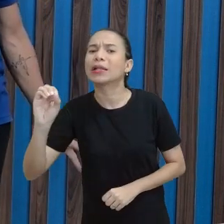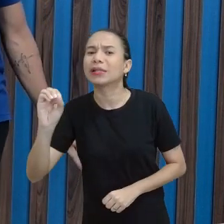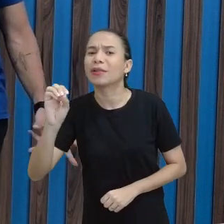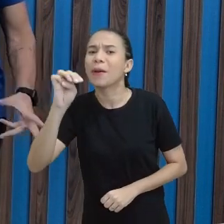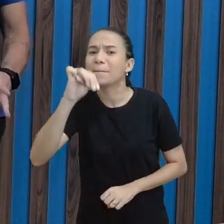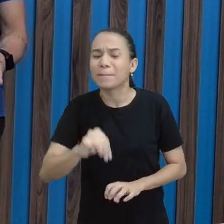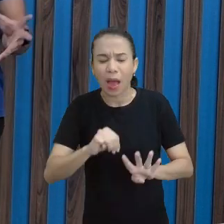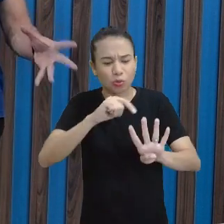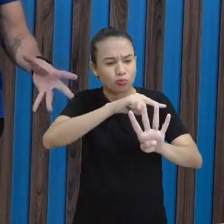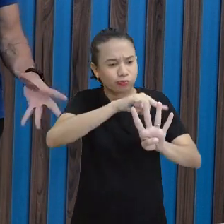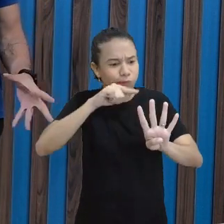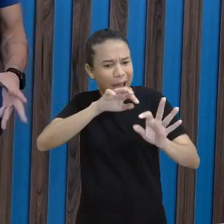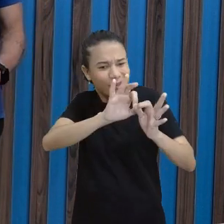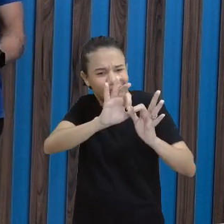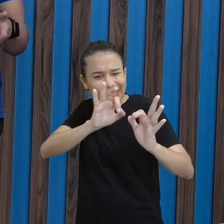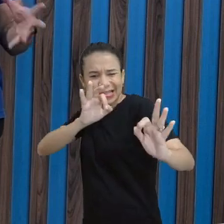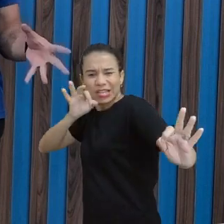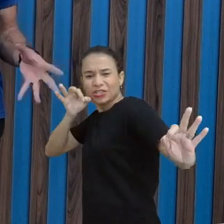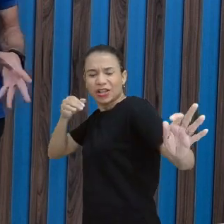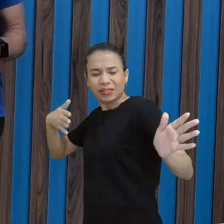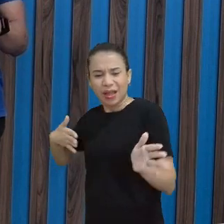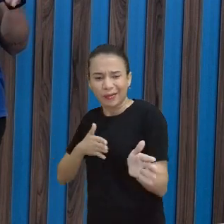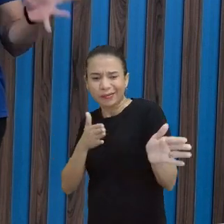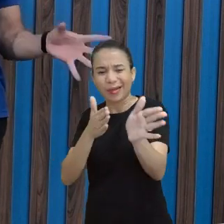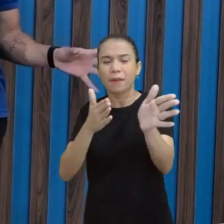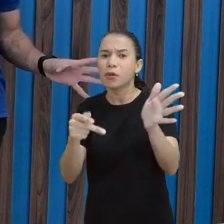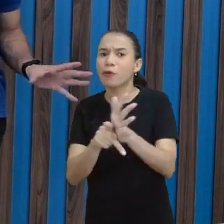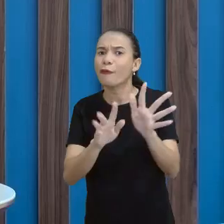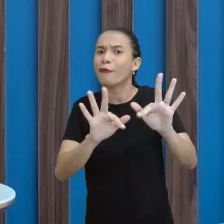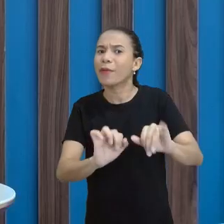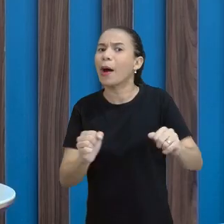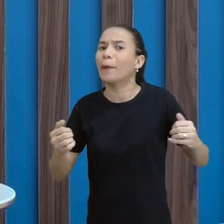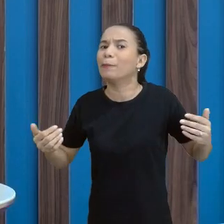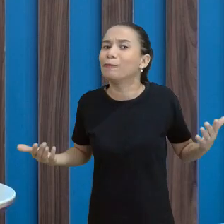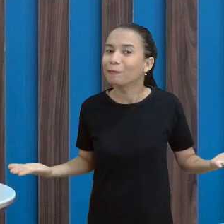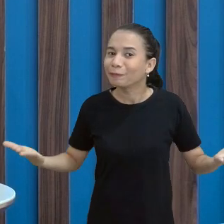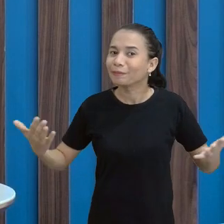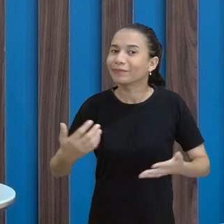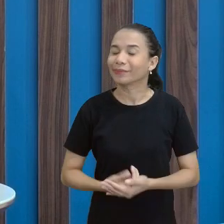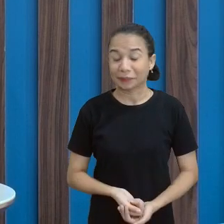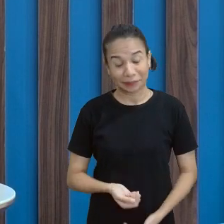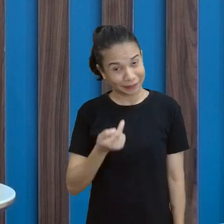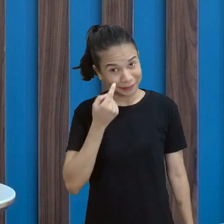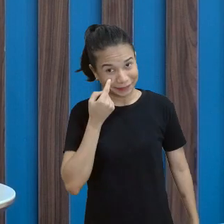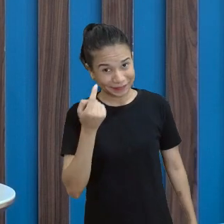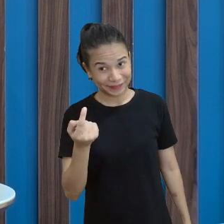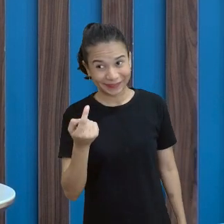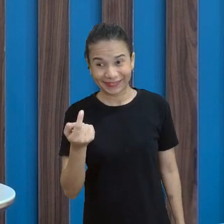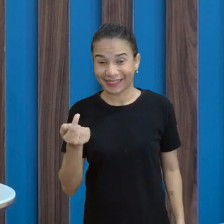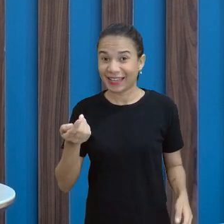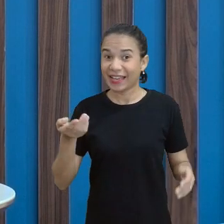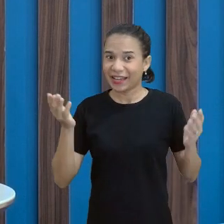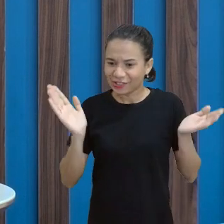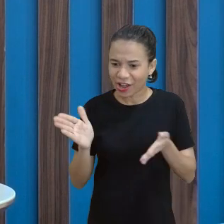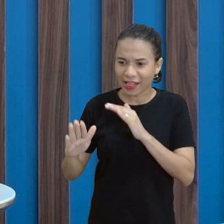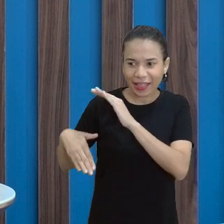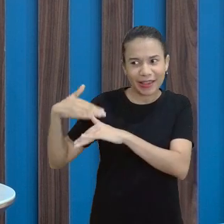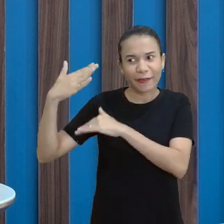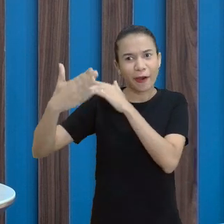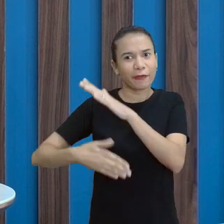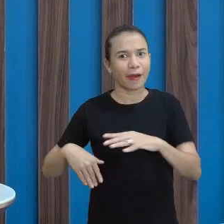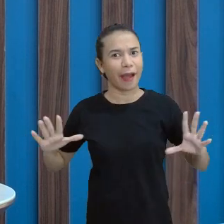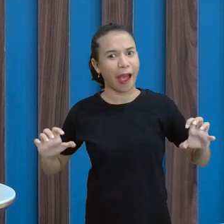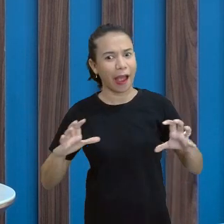quantos, né, qual a distância percorrida no final aí por esses atletas? Vejam aí, tá vendo? Já vai desenvolver aí umas